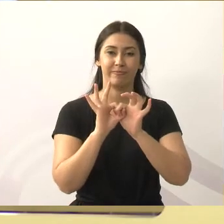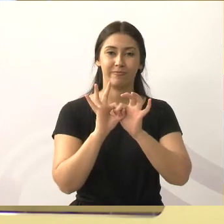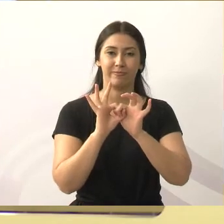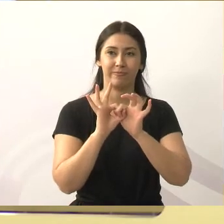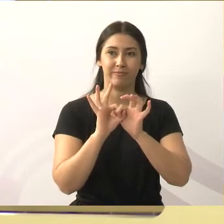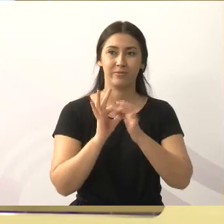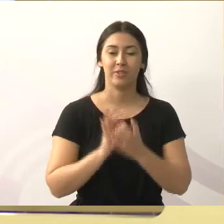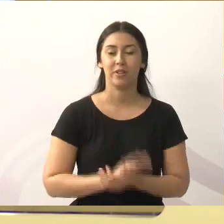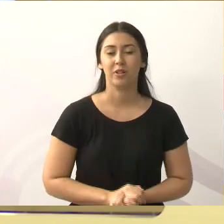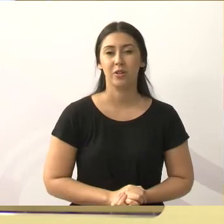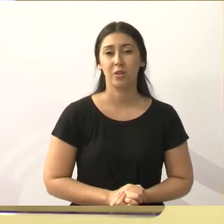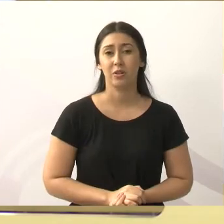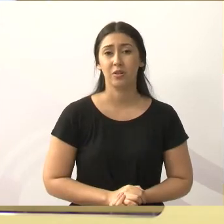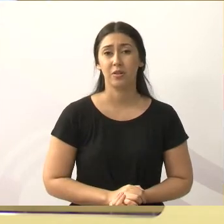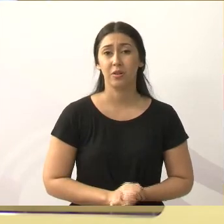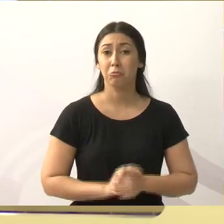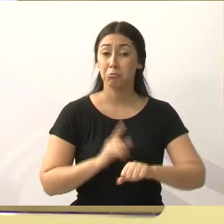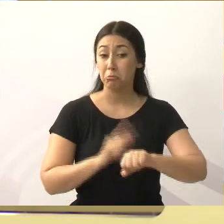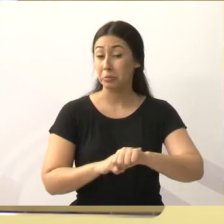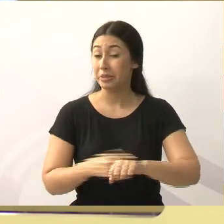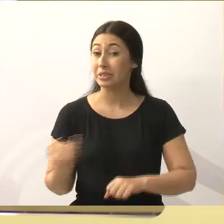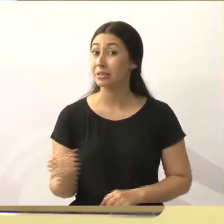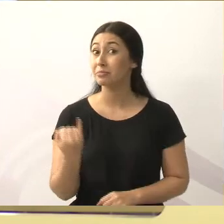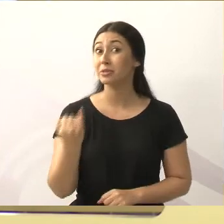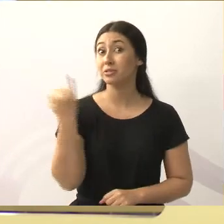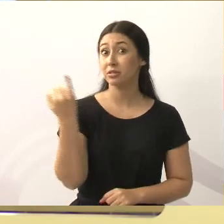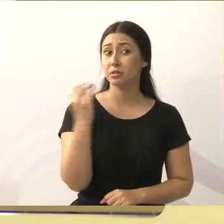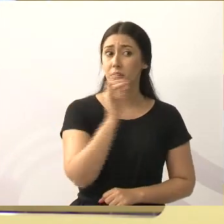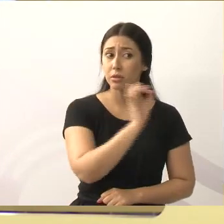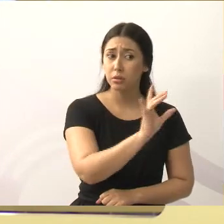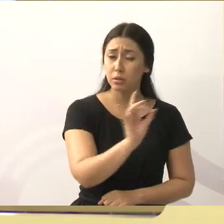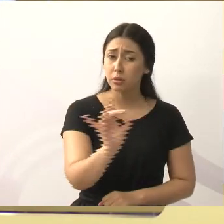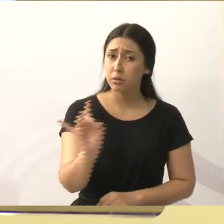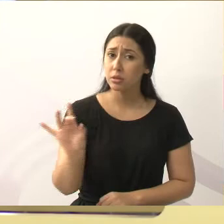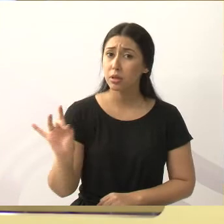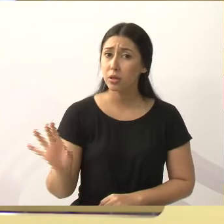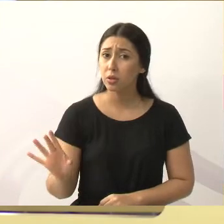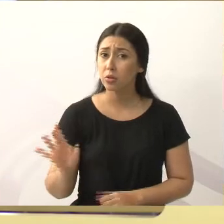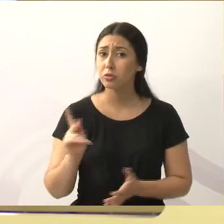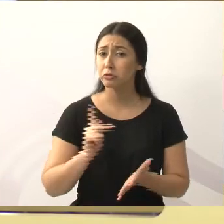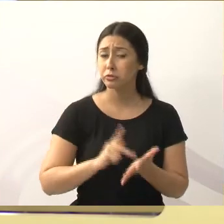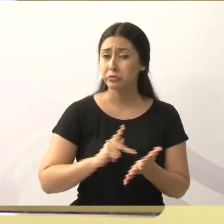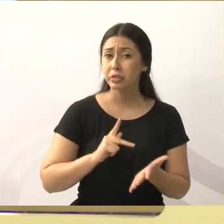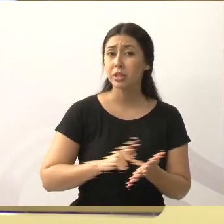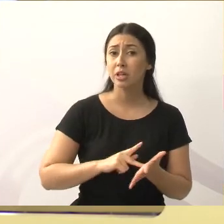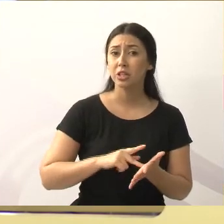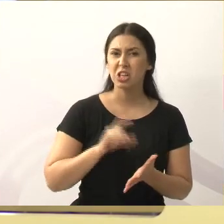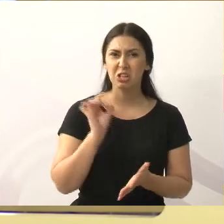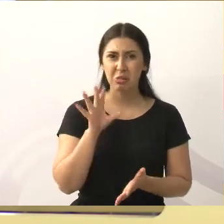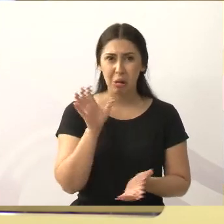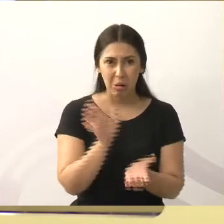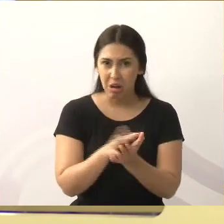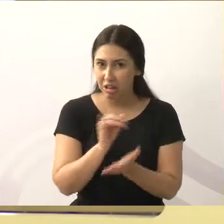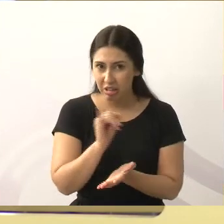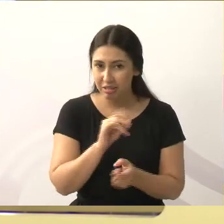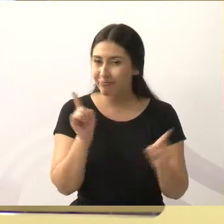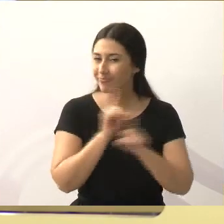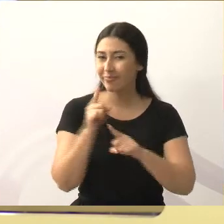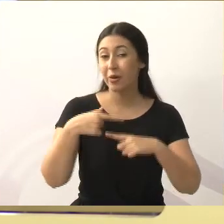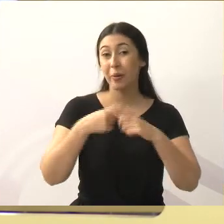É um momento que é um momento ímpar para todo mundo. Eu acho que, na realidade, não só aqui em Jacareí, mas eu acho que no mundo